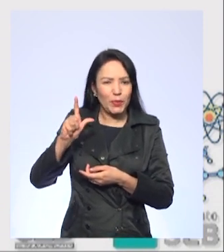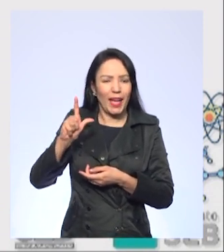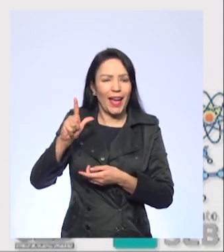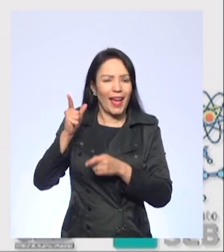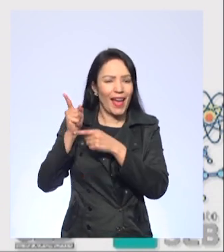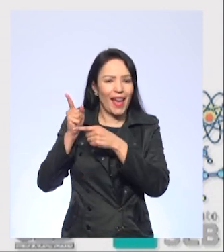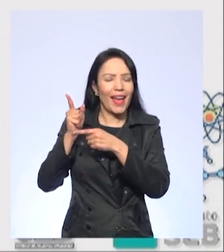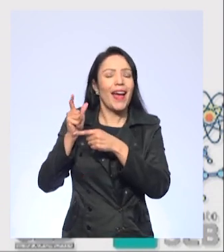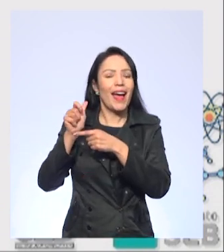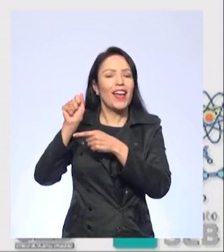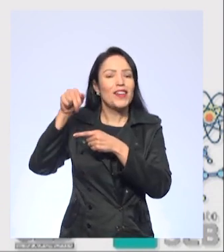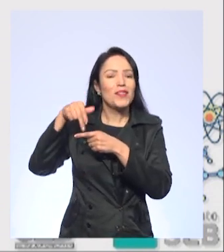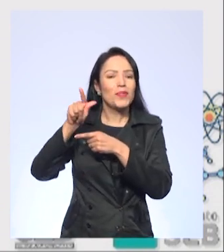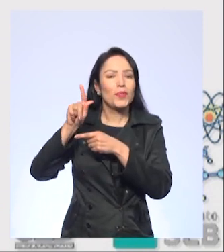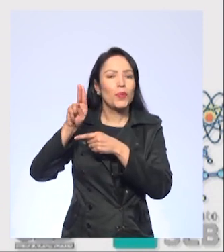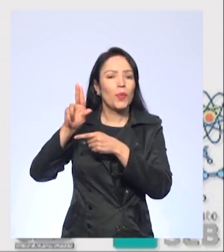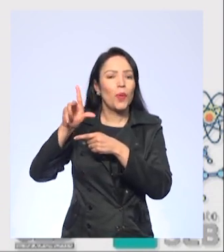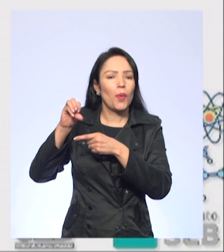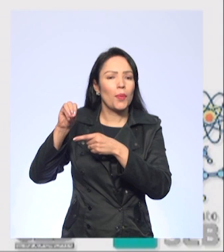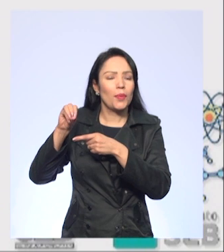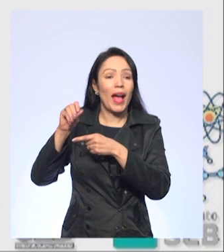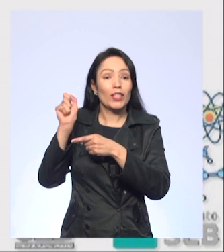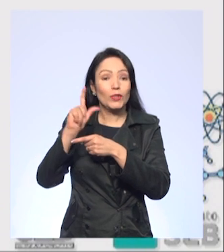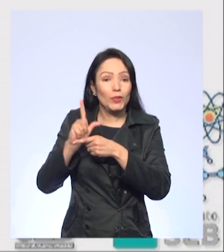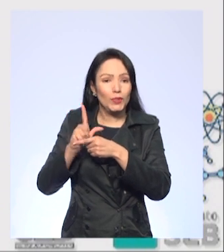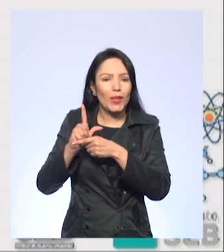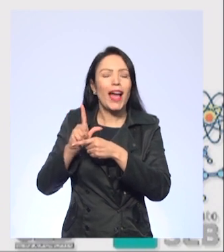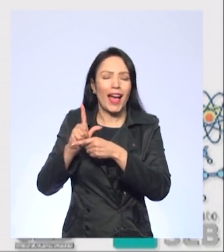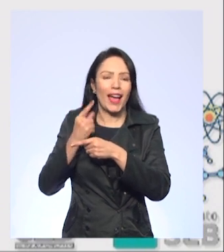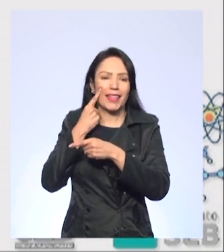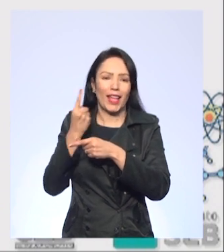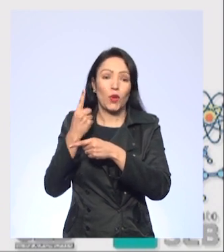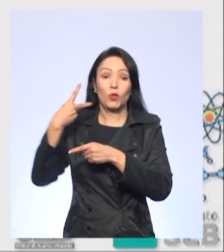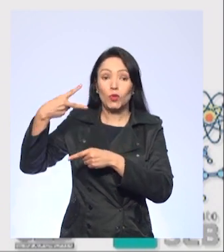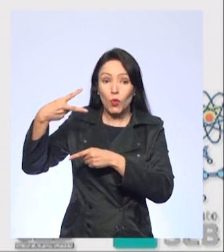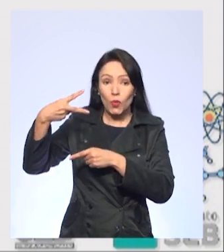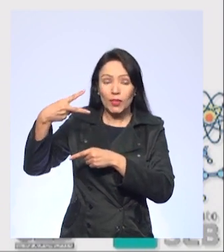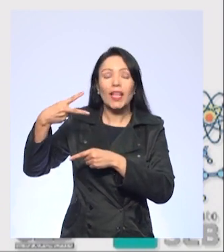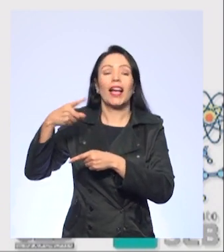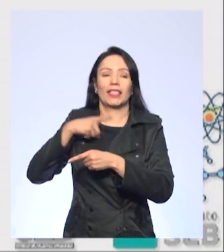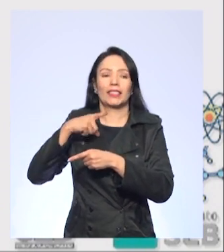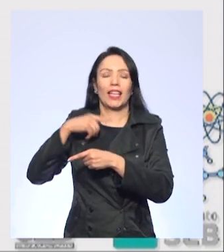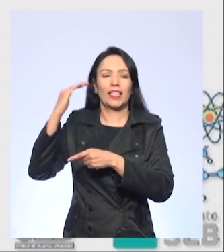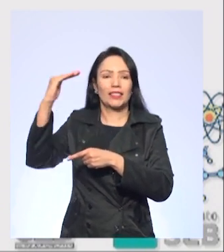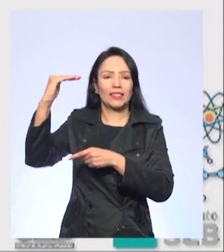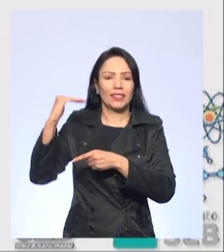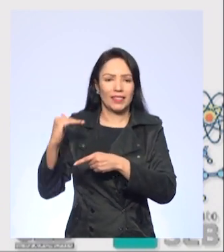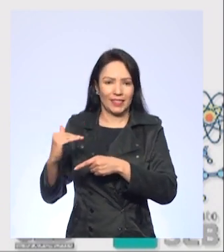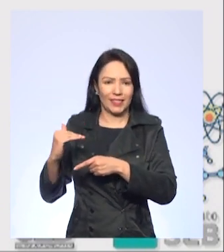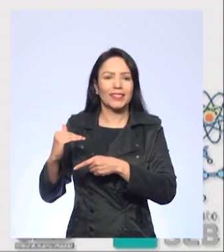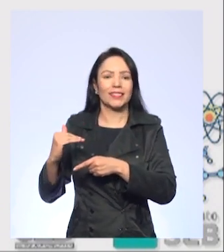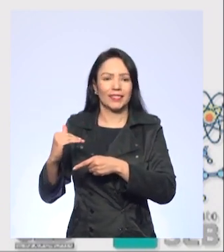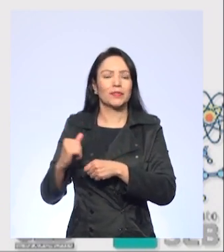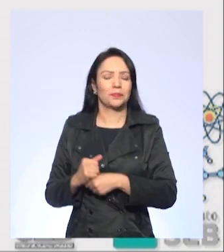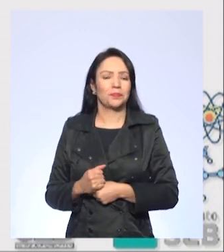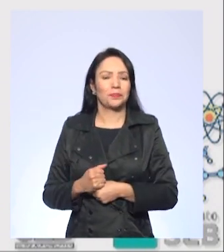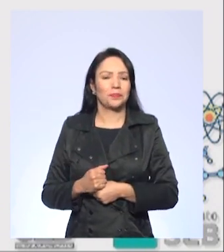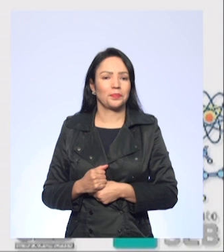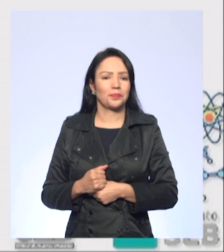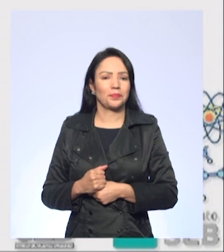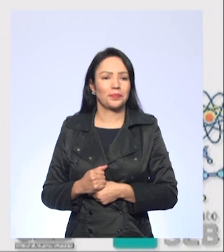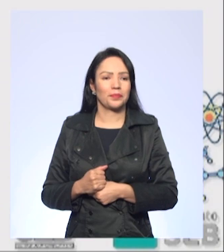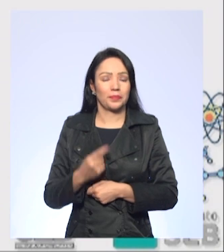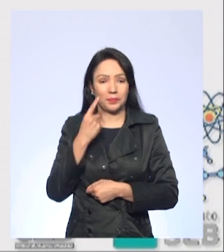endereço. Os 2 ângulos azuis da tela, que eu chamei de θ, ficam os 2 localizados acima das paralelas destacadas.